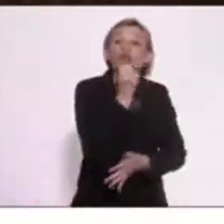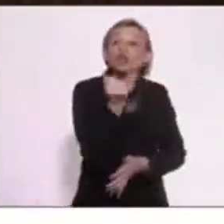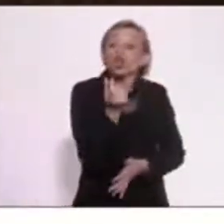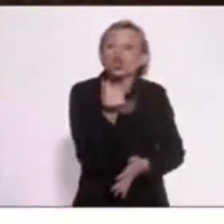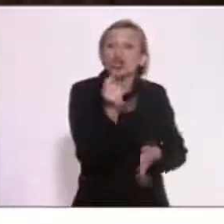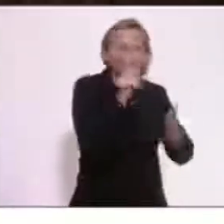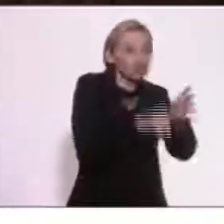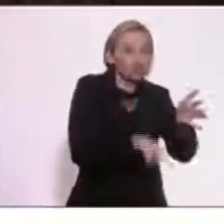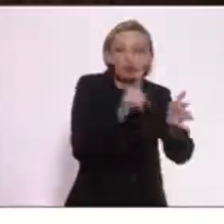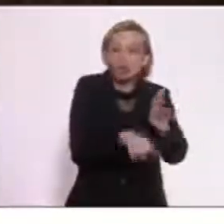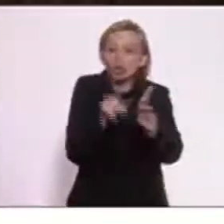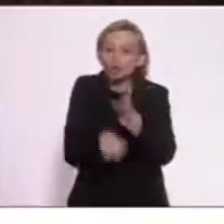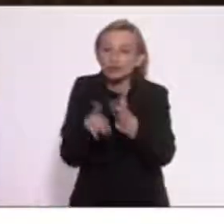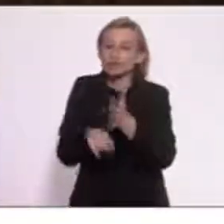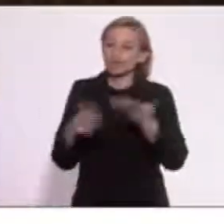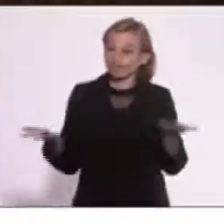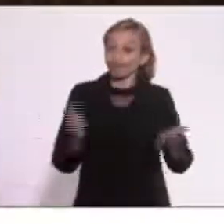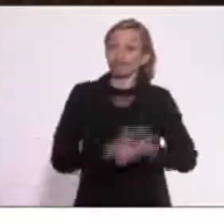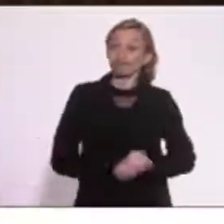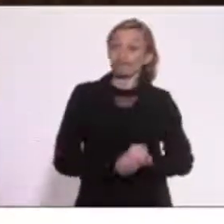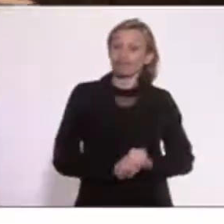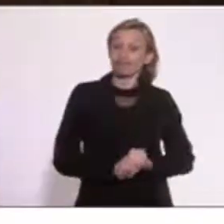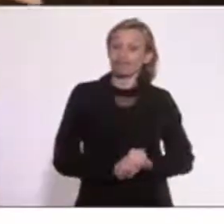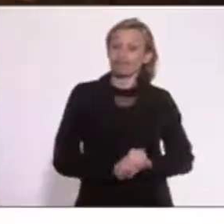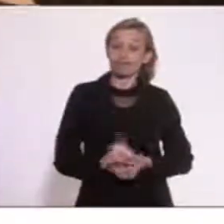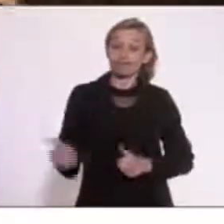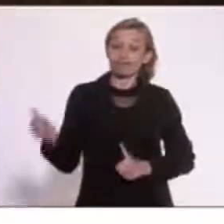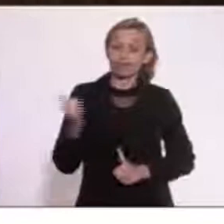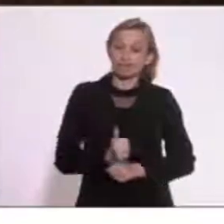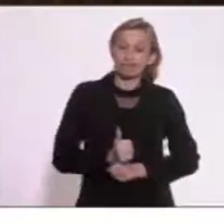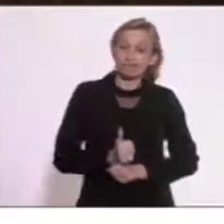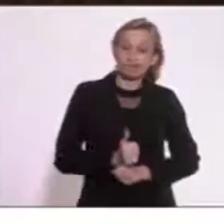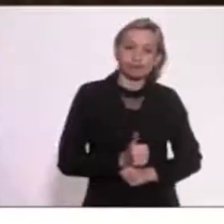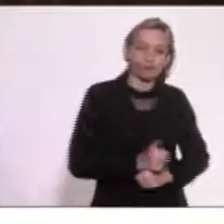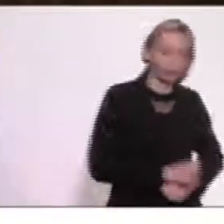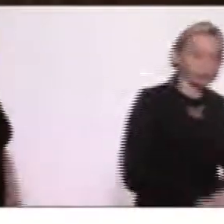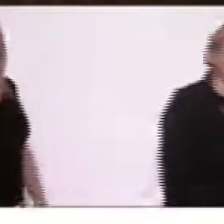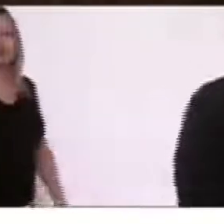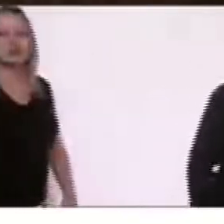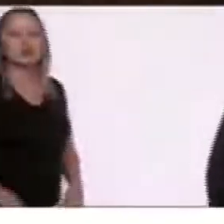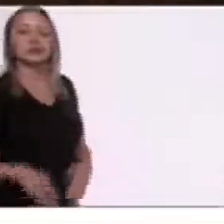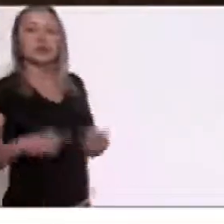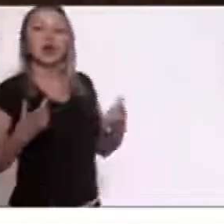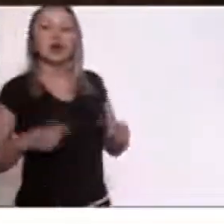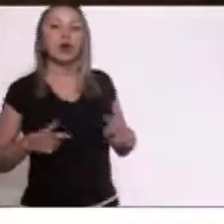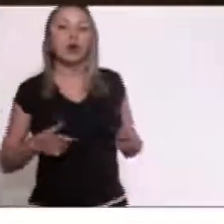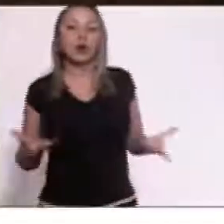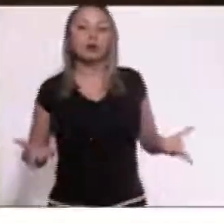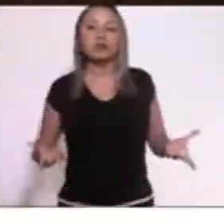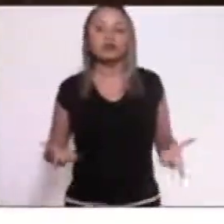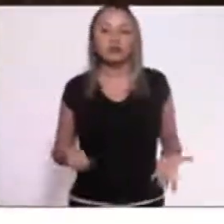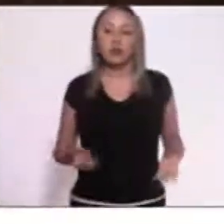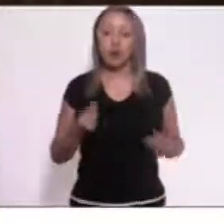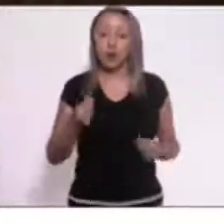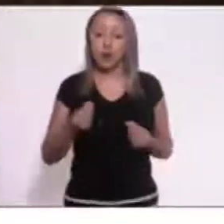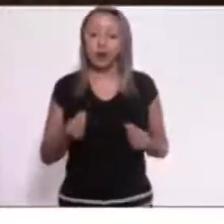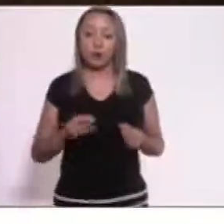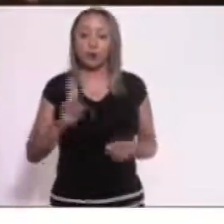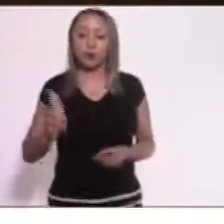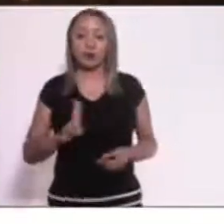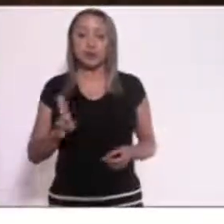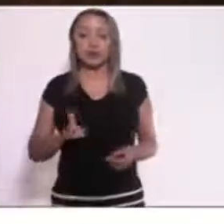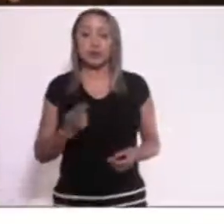os dinheiros objeto dessas reduções. Estão indo para onde? Aplicar onde? Como? De